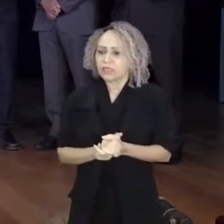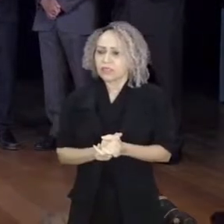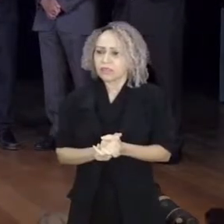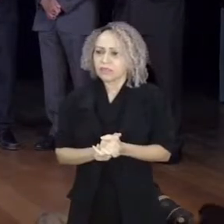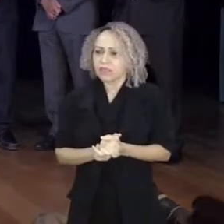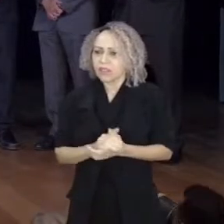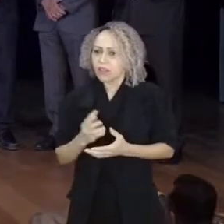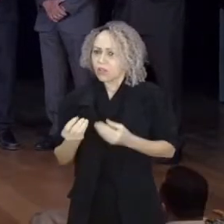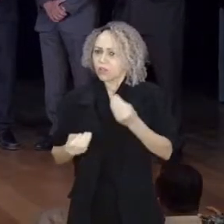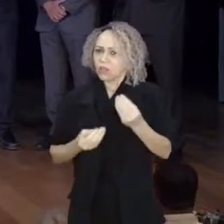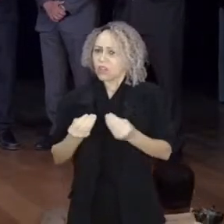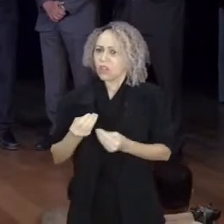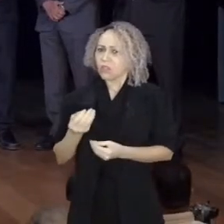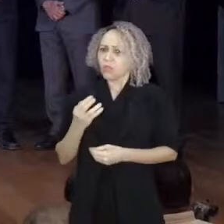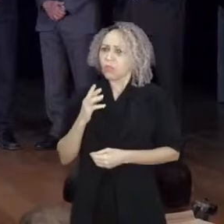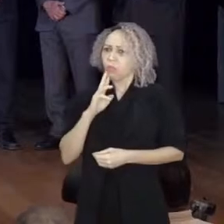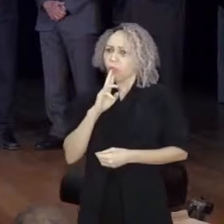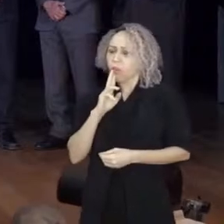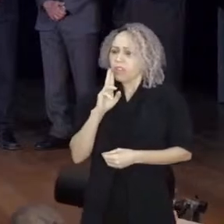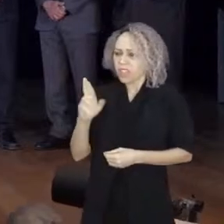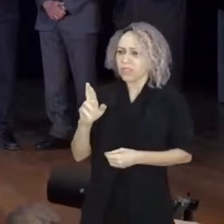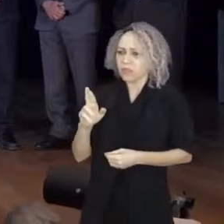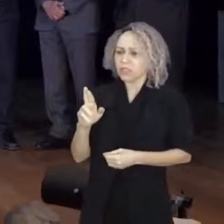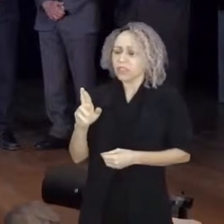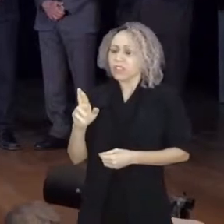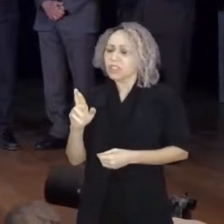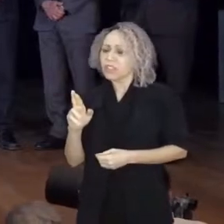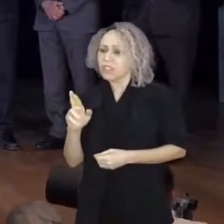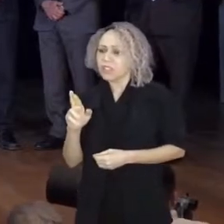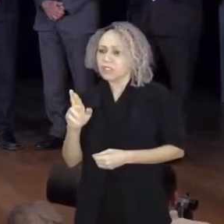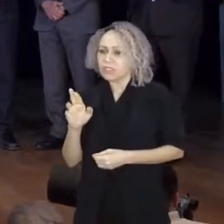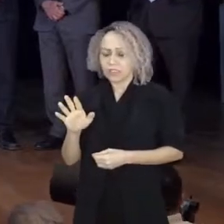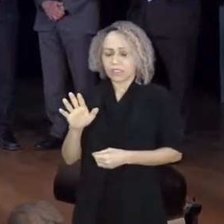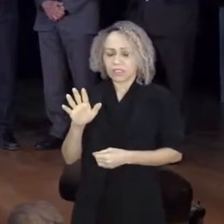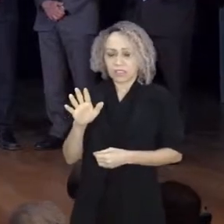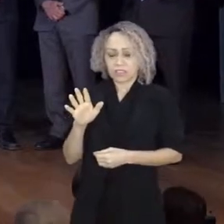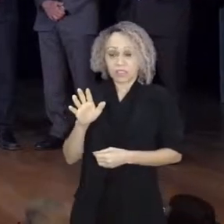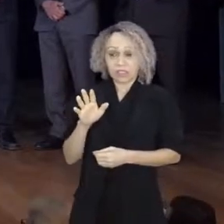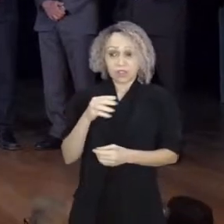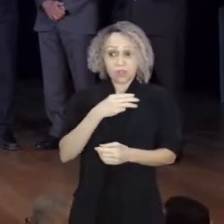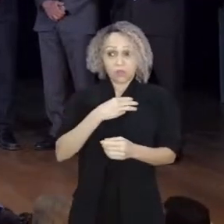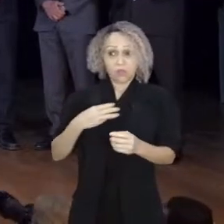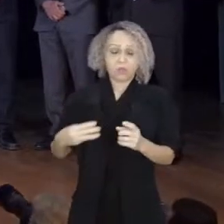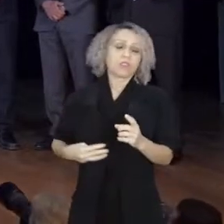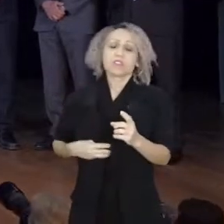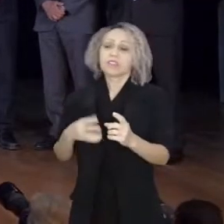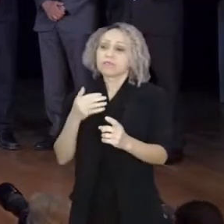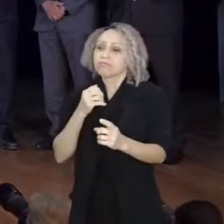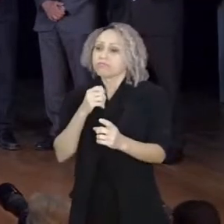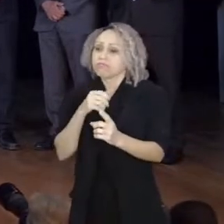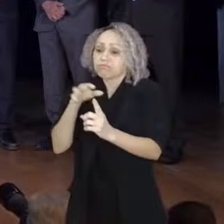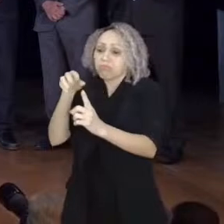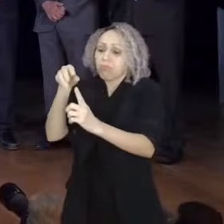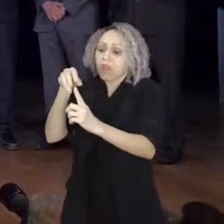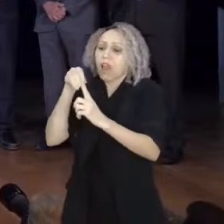Eu não posso falar. O critério vai pessoal, ser ele. Pessoal, por favor. Ele sabe. O critério será os melhores.